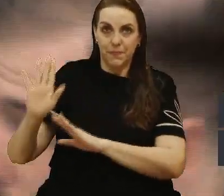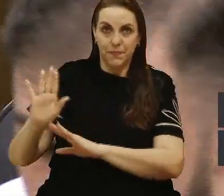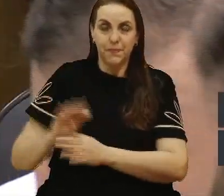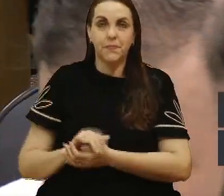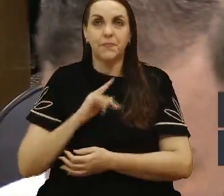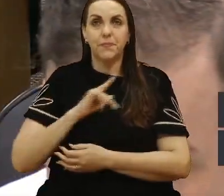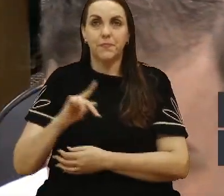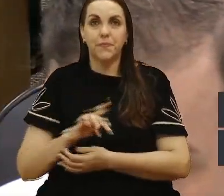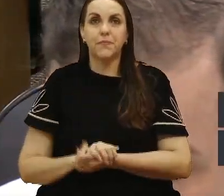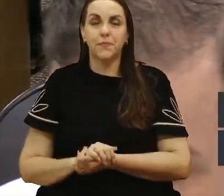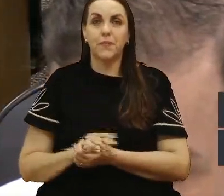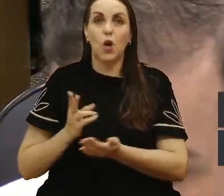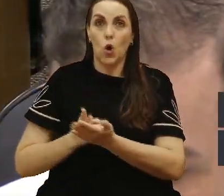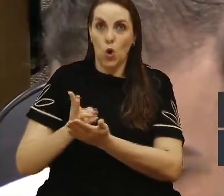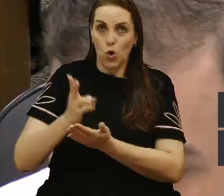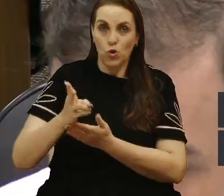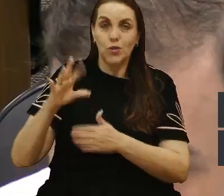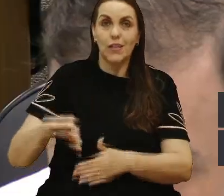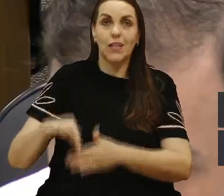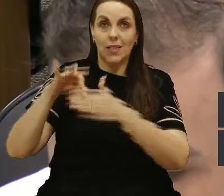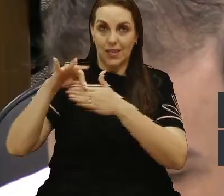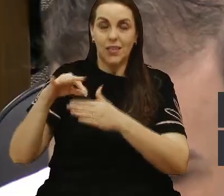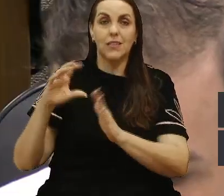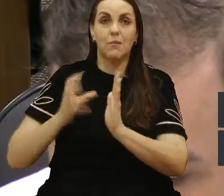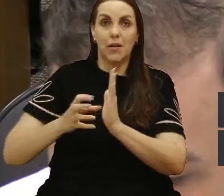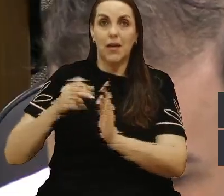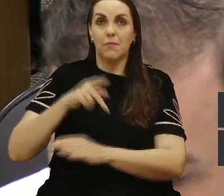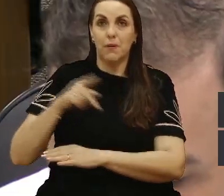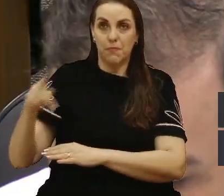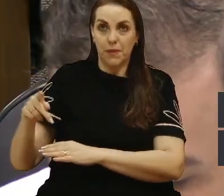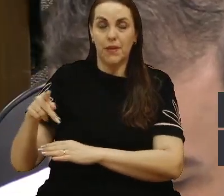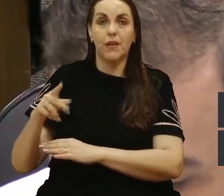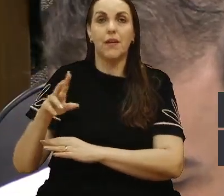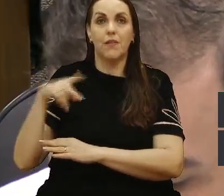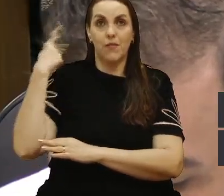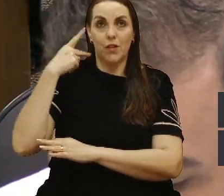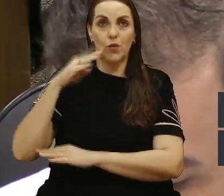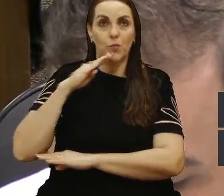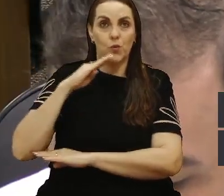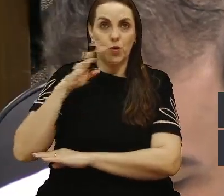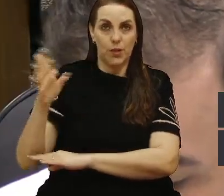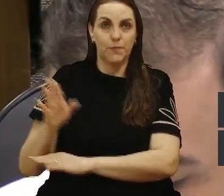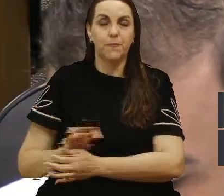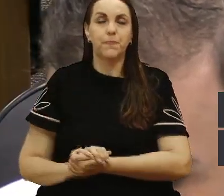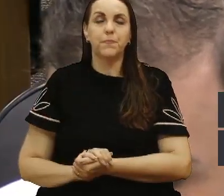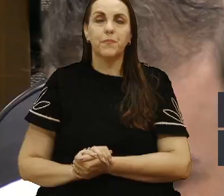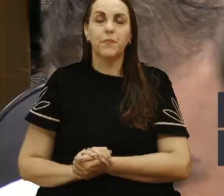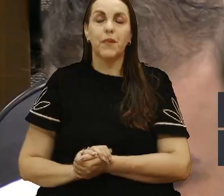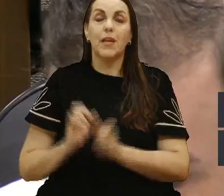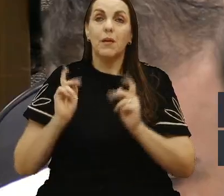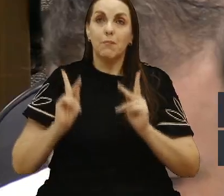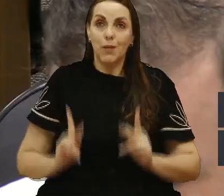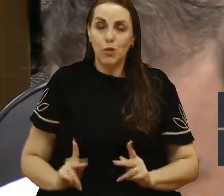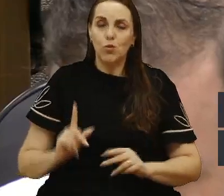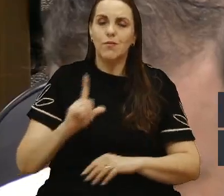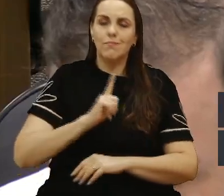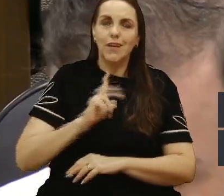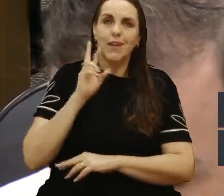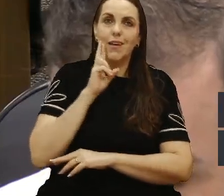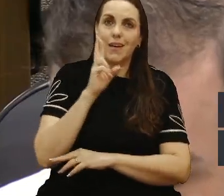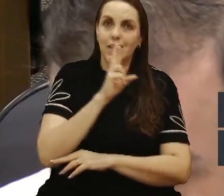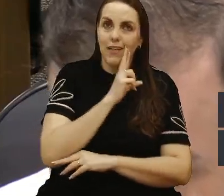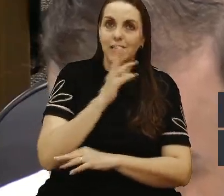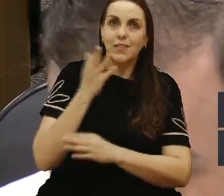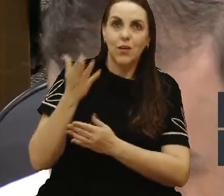alguma... Segue em declaração de líder a bancada do progressista, vereador Alexandre Bortoluz. o pessoal que tem restaurantes ali ao Uma redor